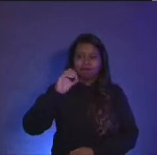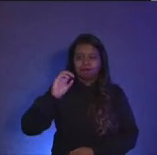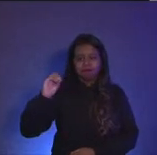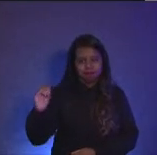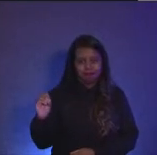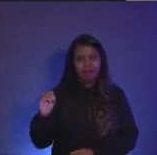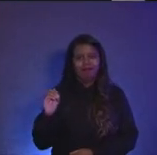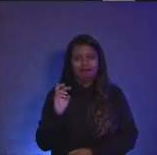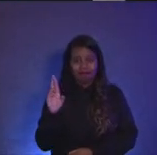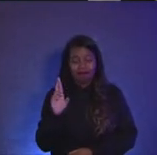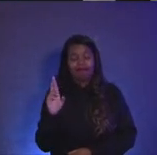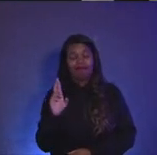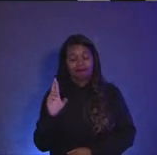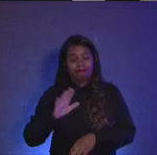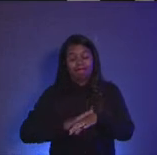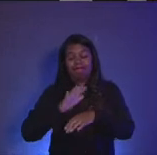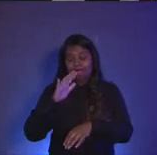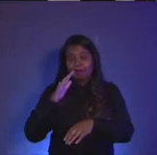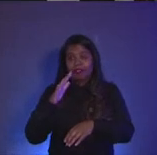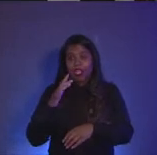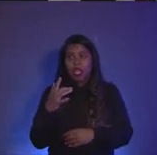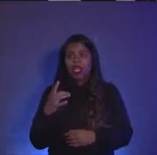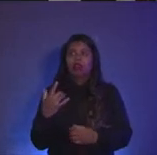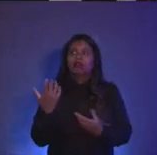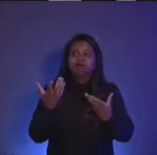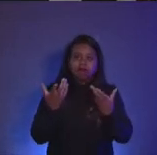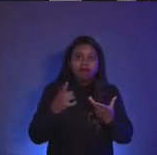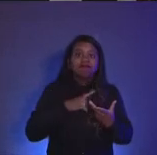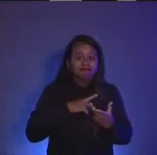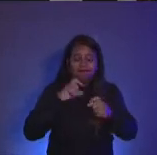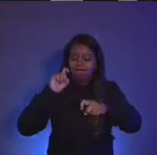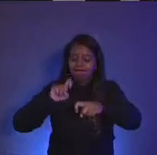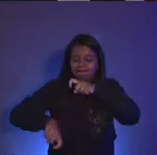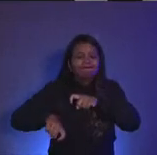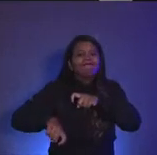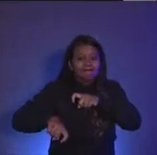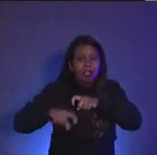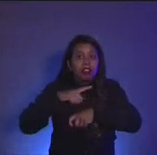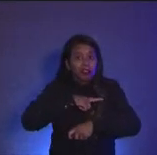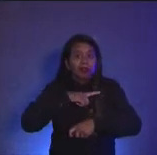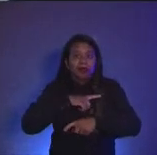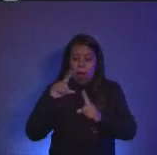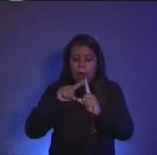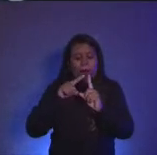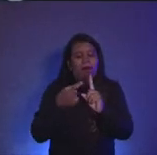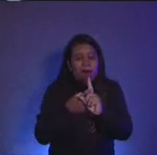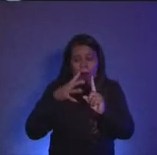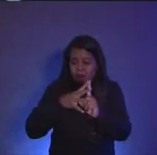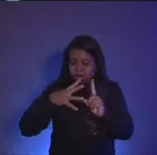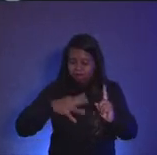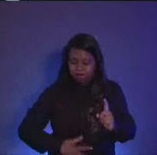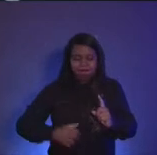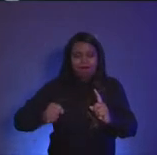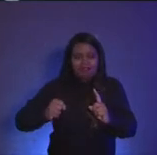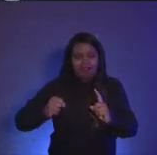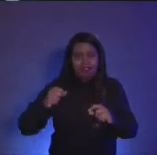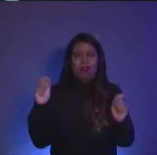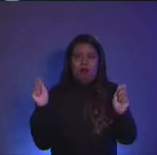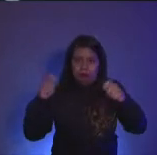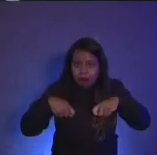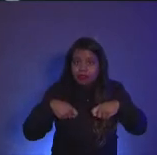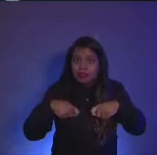para isso. Então, assim, ela tinha o direito, ela foi vítima de violência sexual, sendo que ela não pôde fazer no